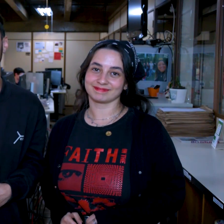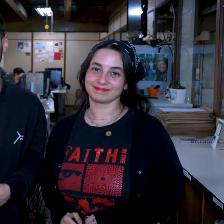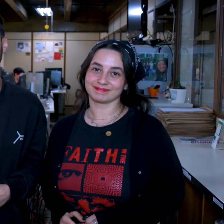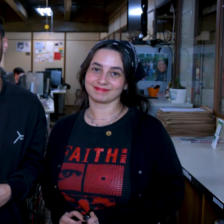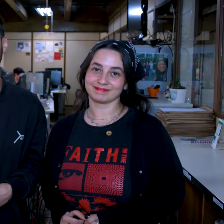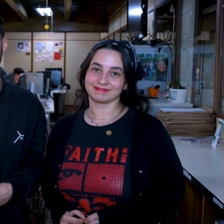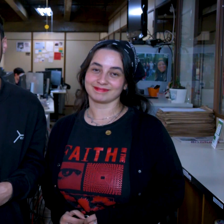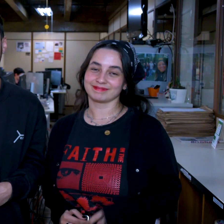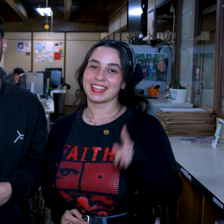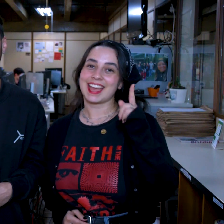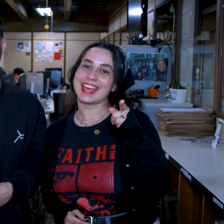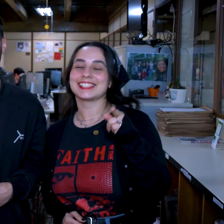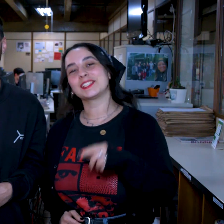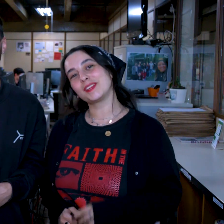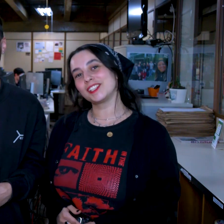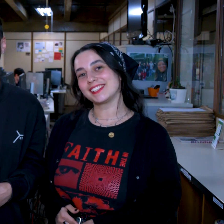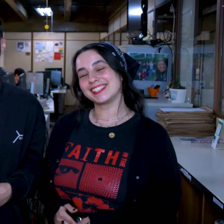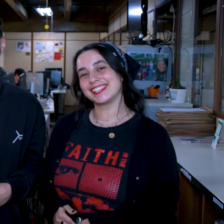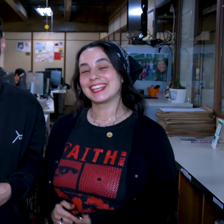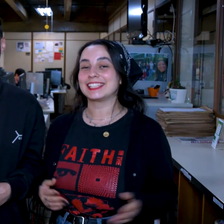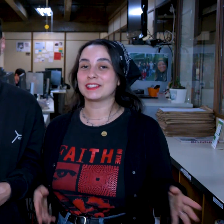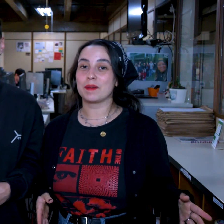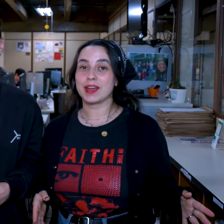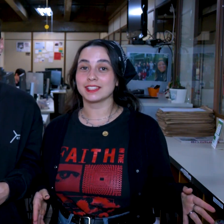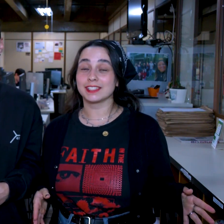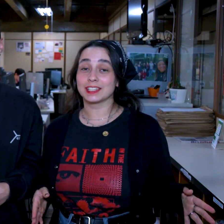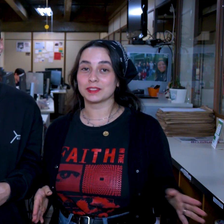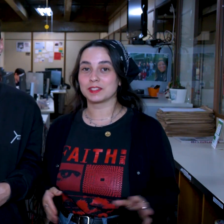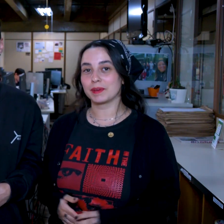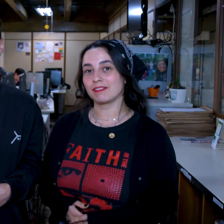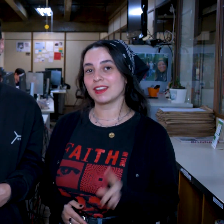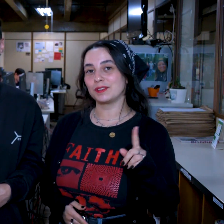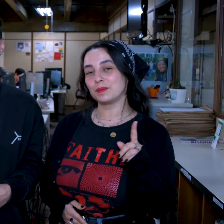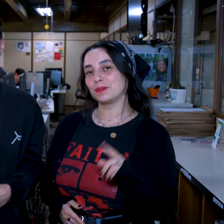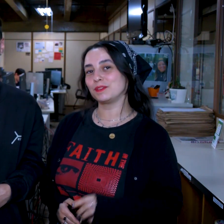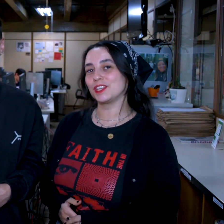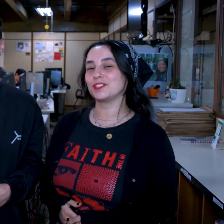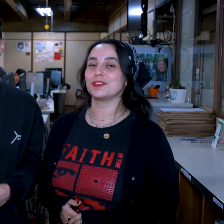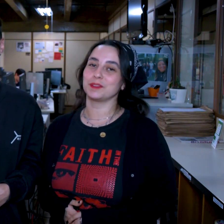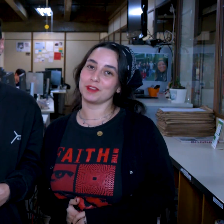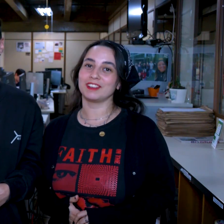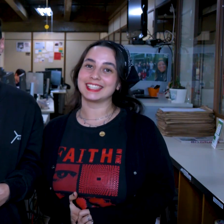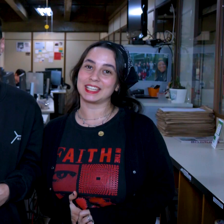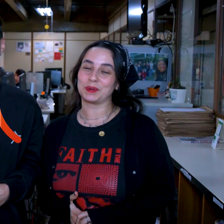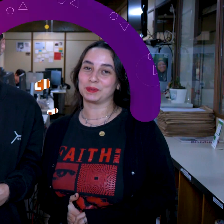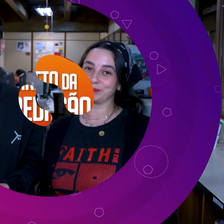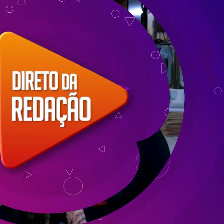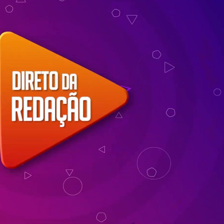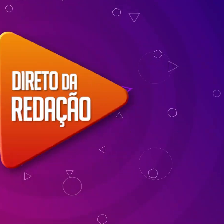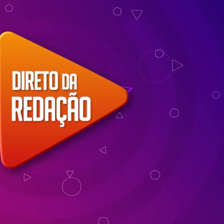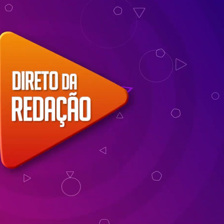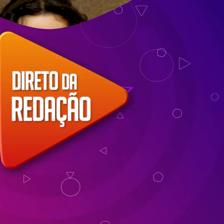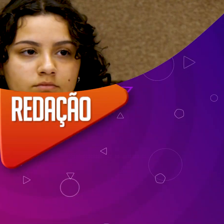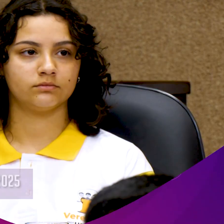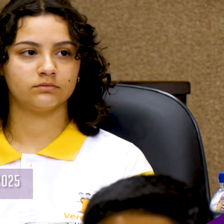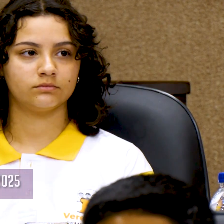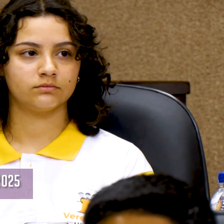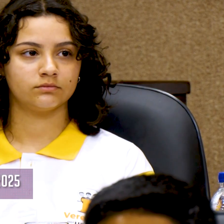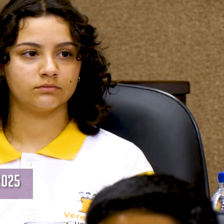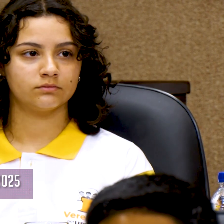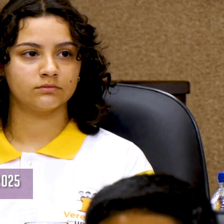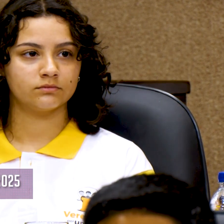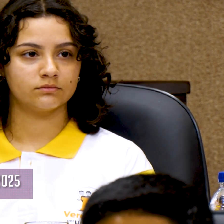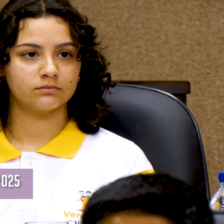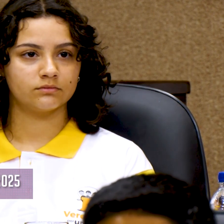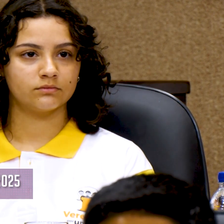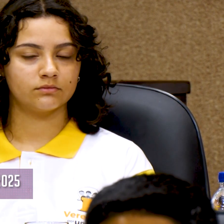saber sobre o funcionamento da casa, essa é a sua chance. Estão abertas as inscrições para vereador por um dia de 2025. O projeto é